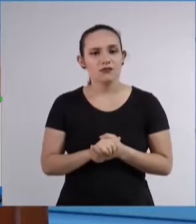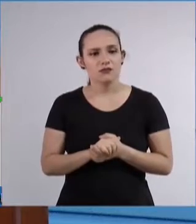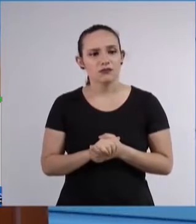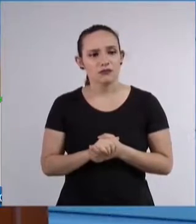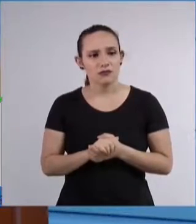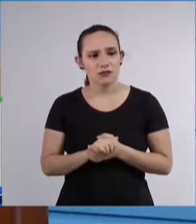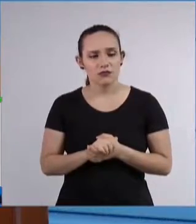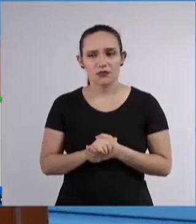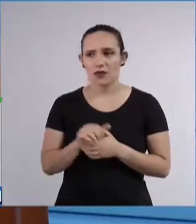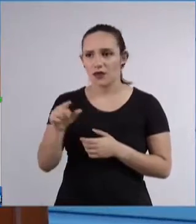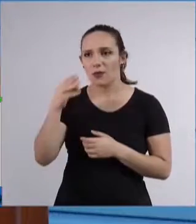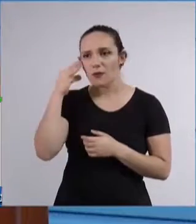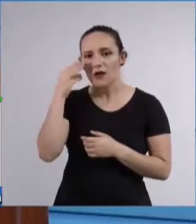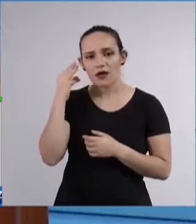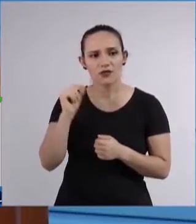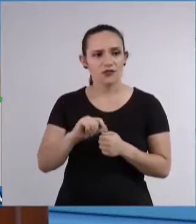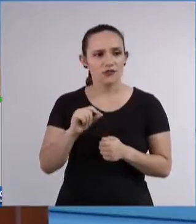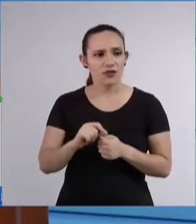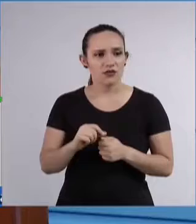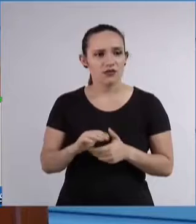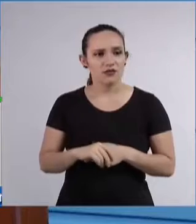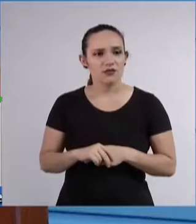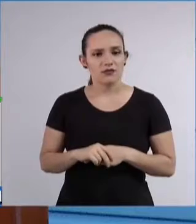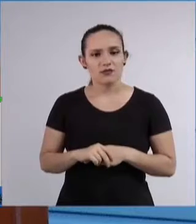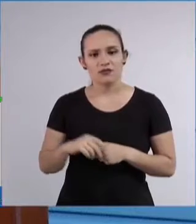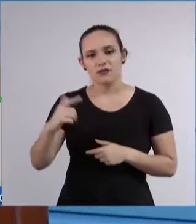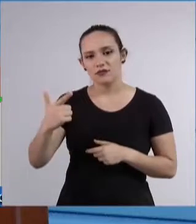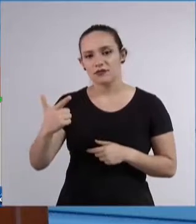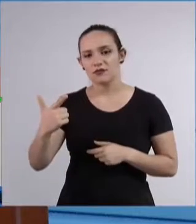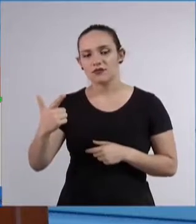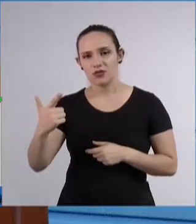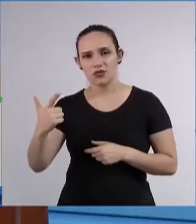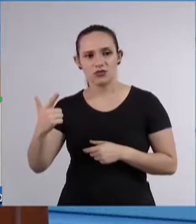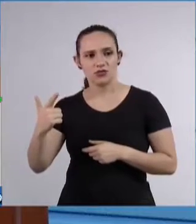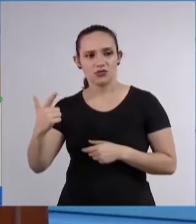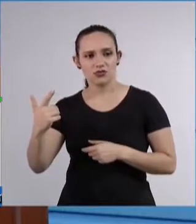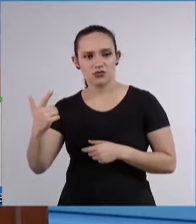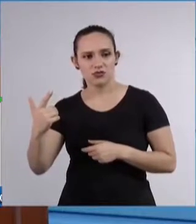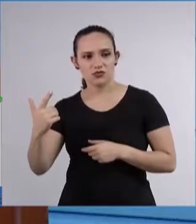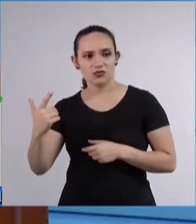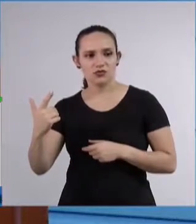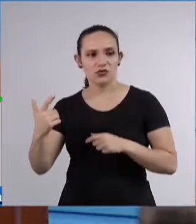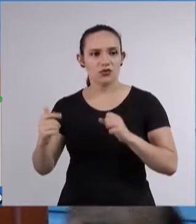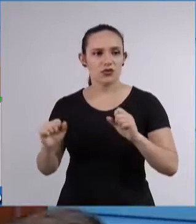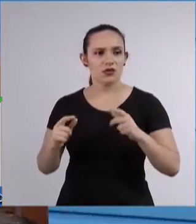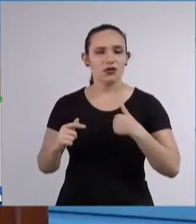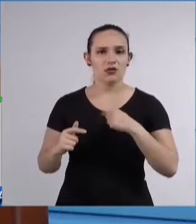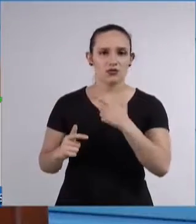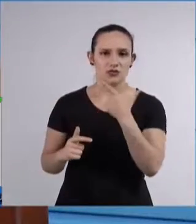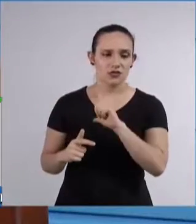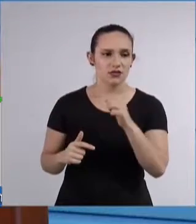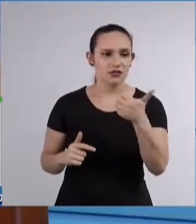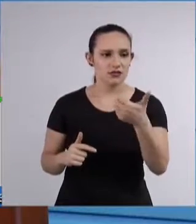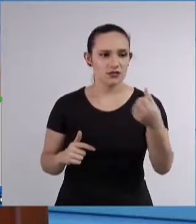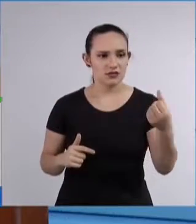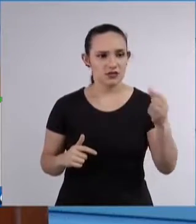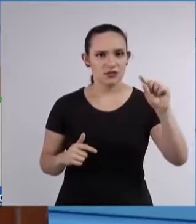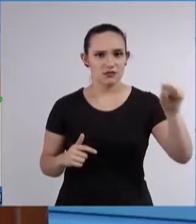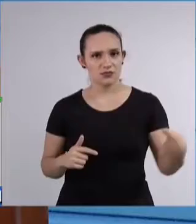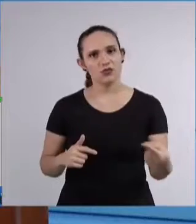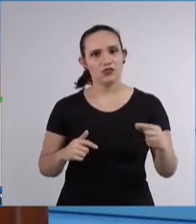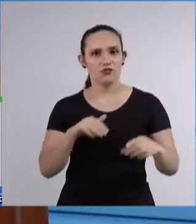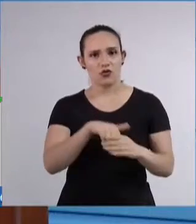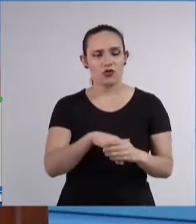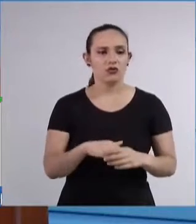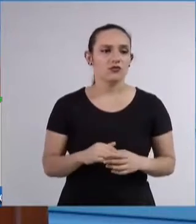e muitos votos, João Grandão, 24 mil votos, João Grandão agradece aqui os 16.020 votos recebidos, né?